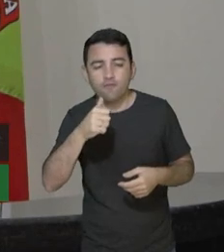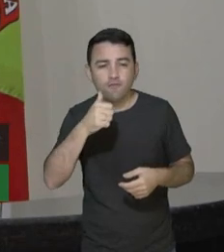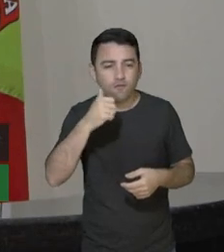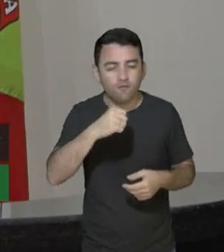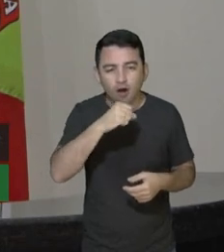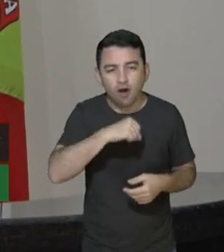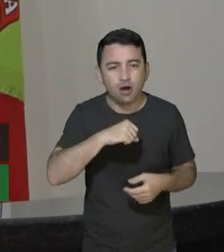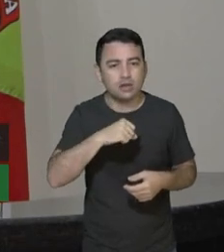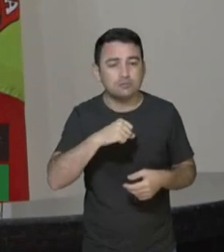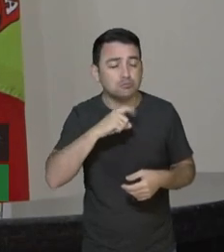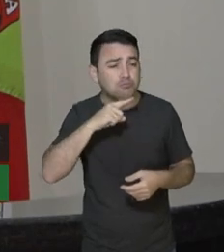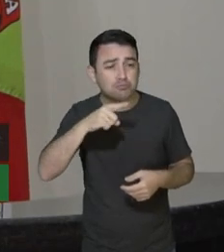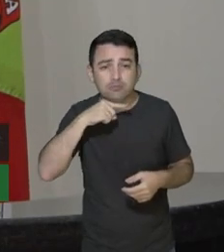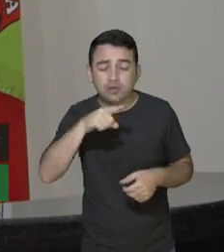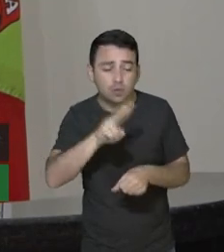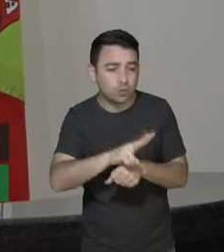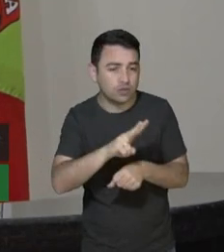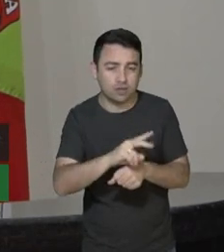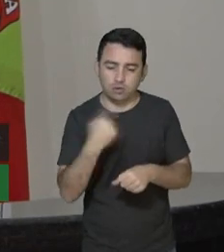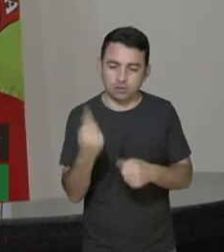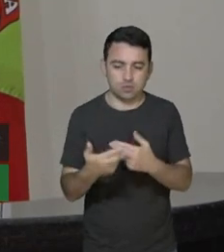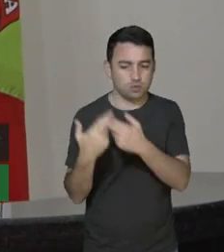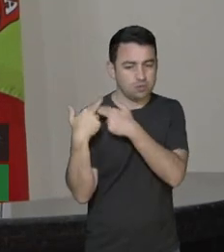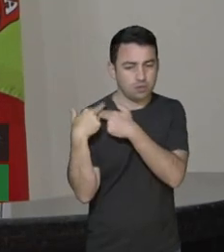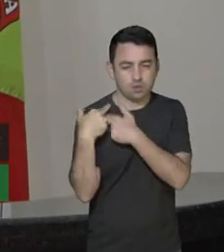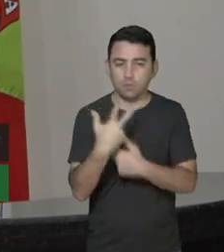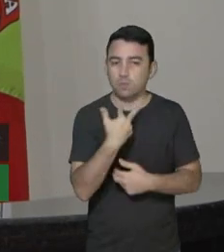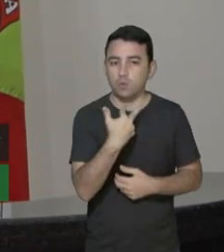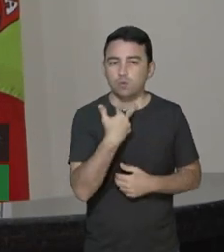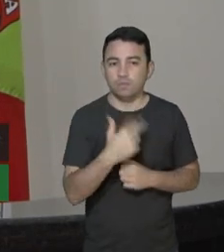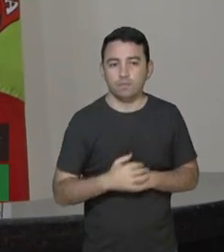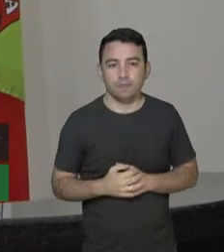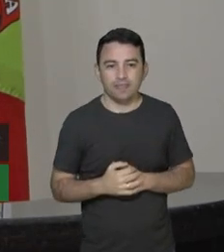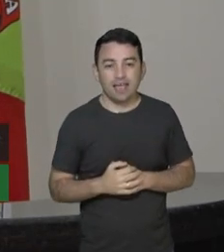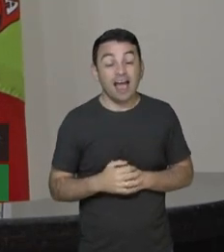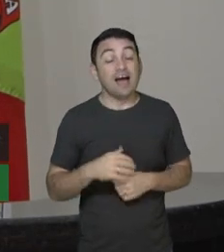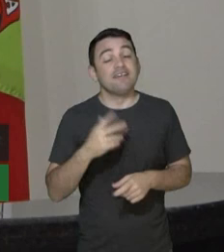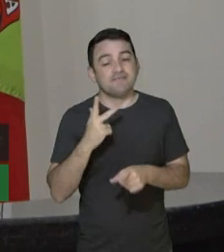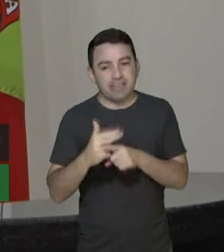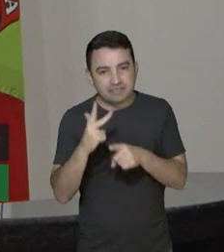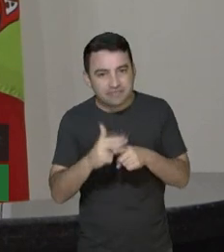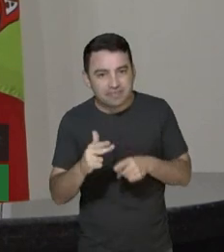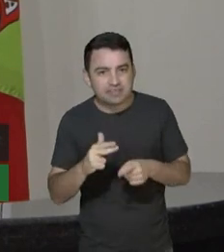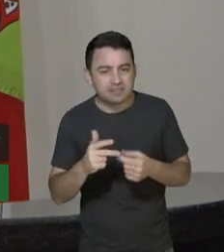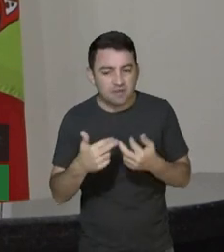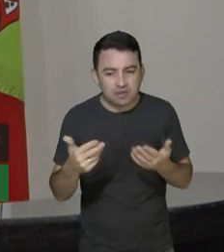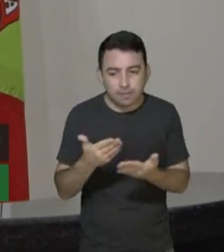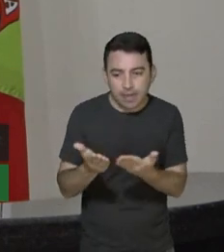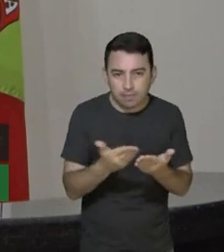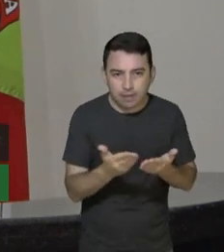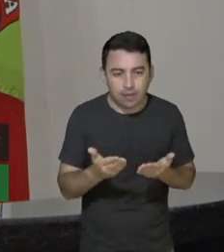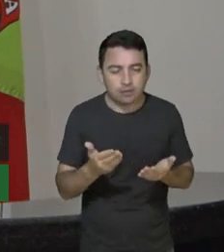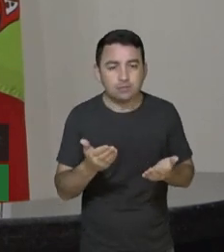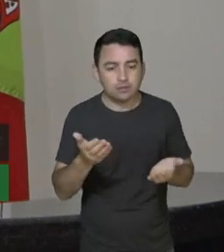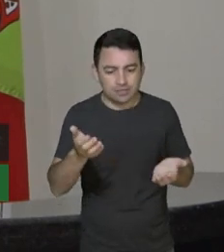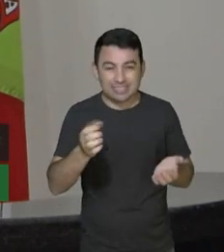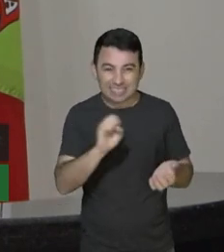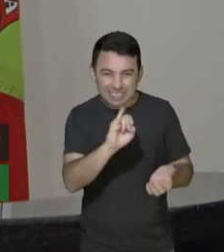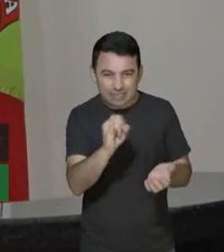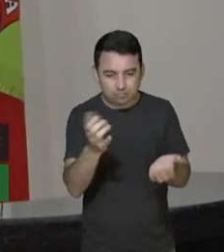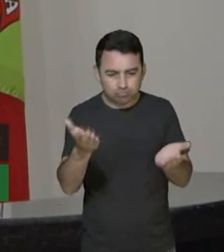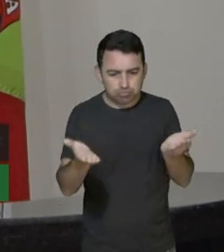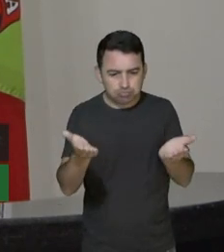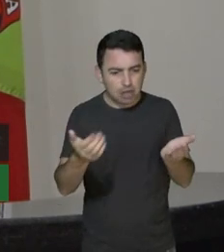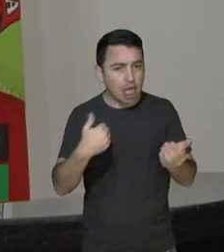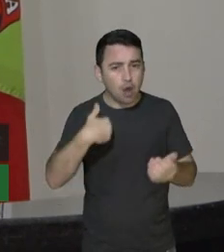ser responsável por isso. Entre ganhos e perdas, colocando tudo na balança, não me